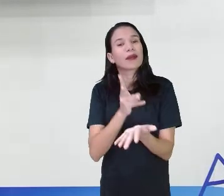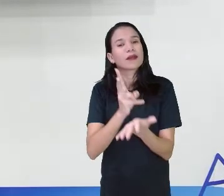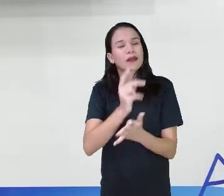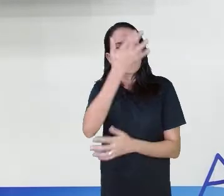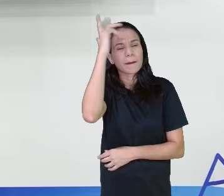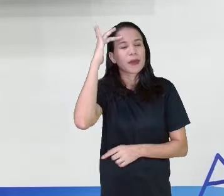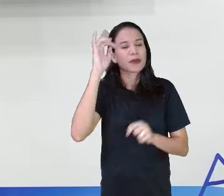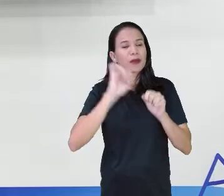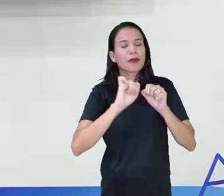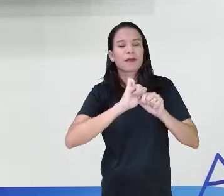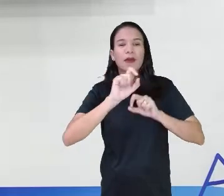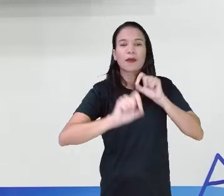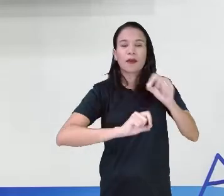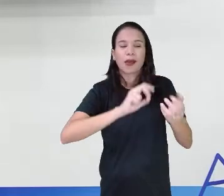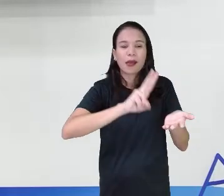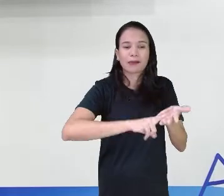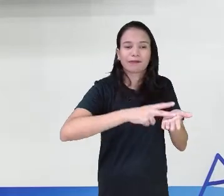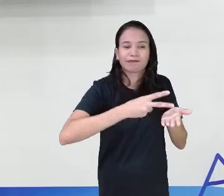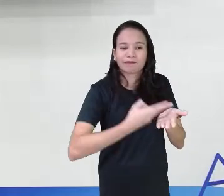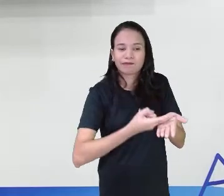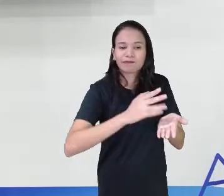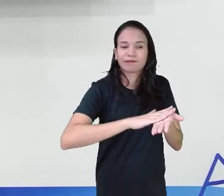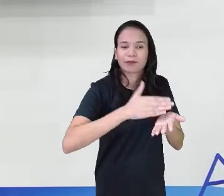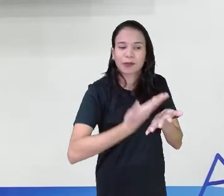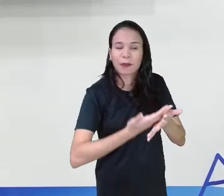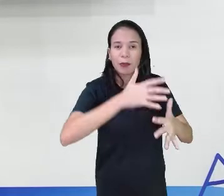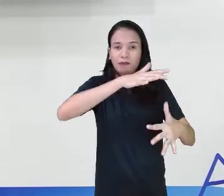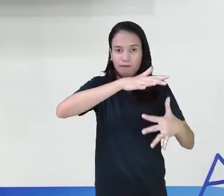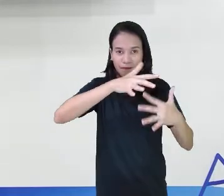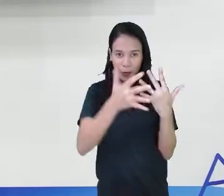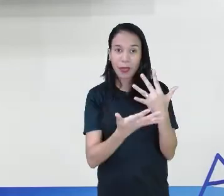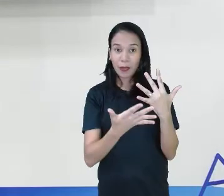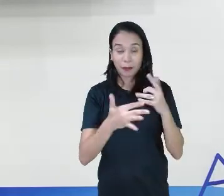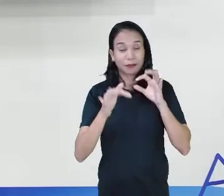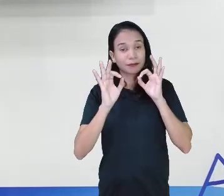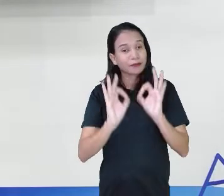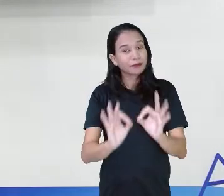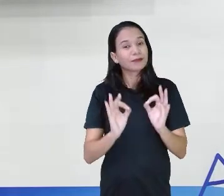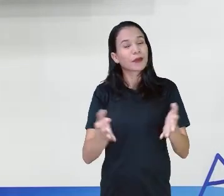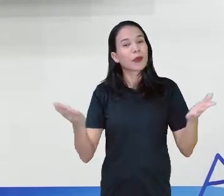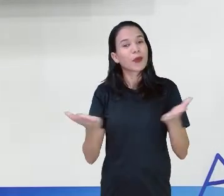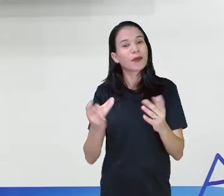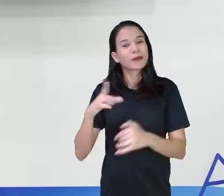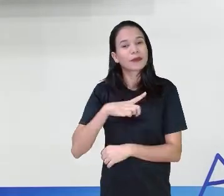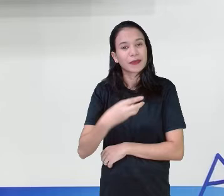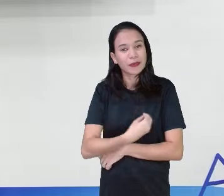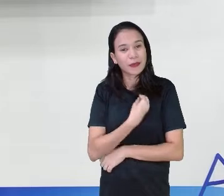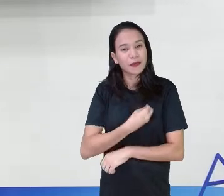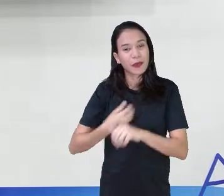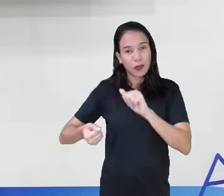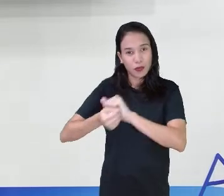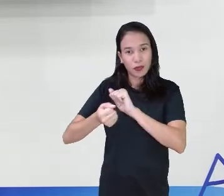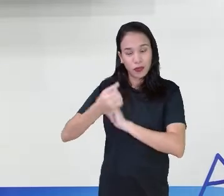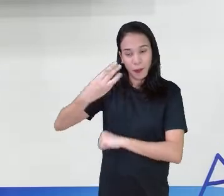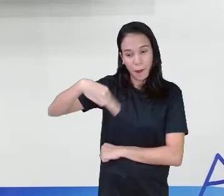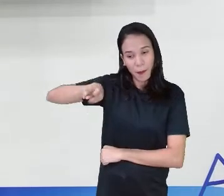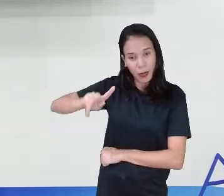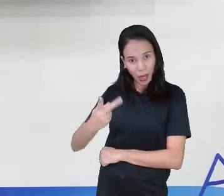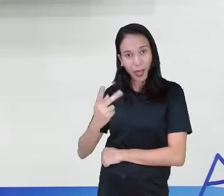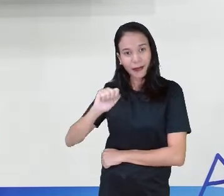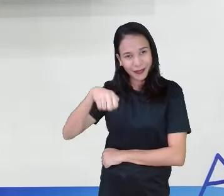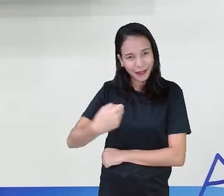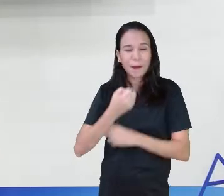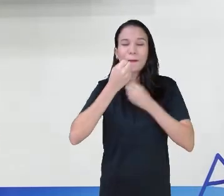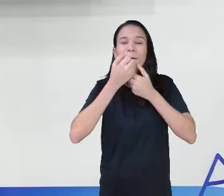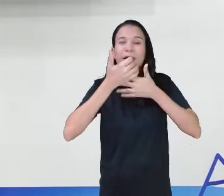alguém para fazer a nossa tradução para a língua brasileira de sinais. E hoje a gente está aqui no estúdio com Maria Helena. Seja